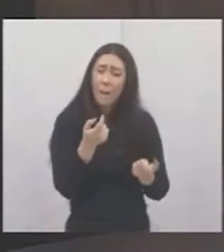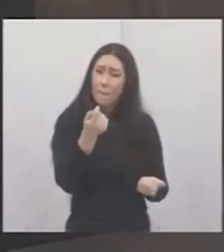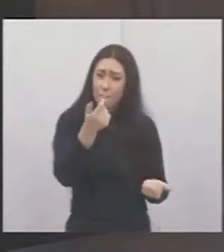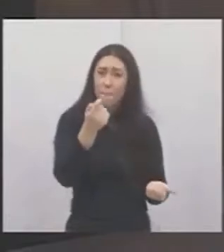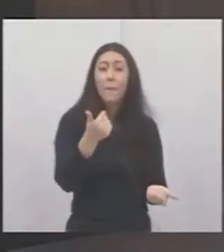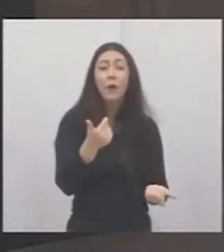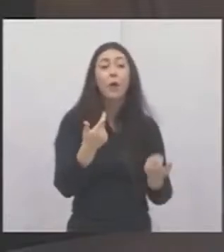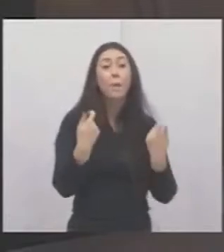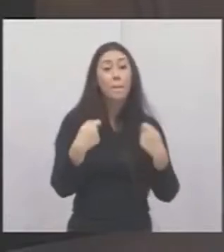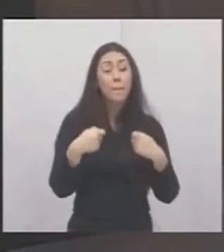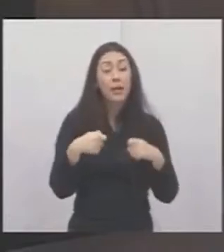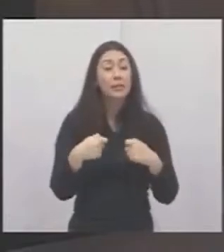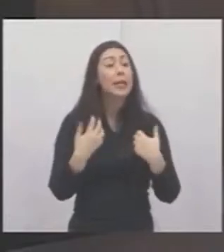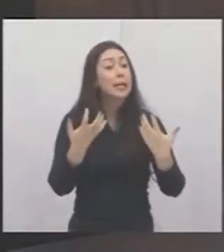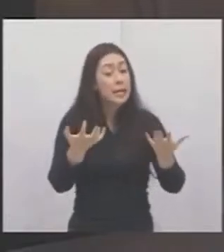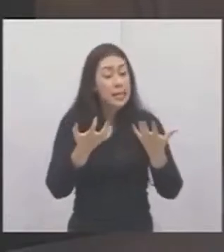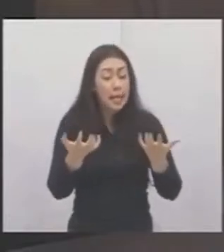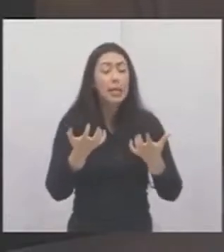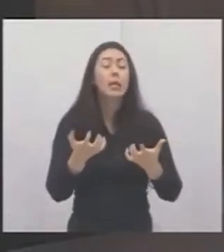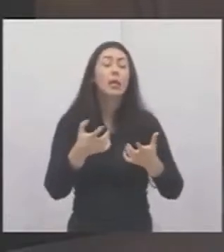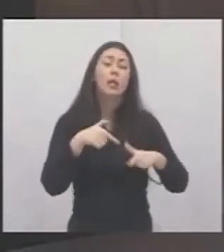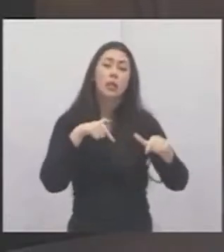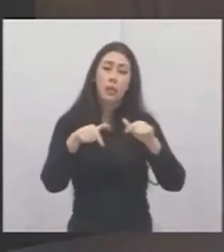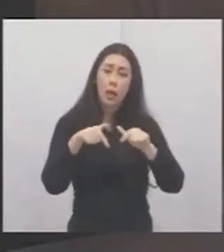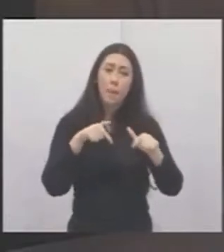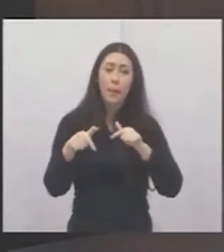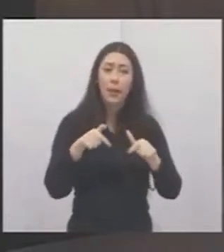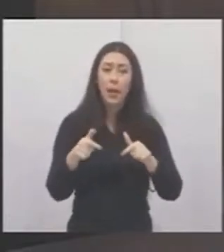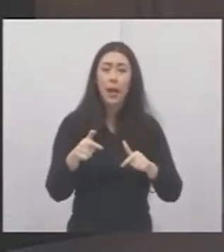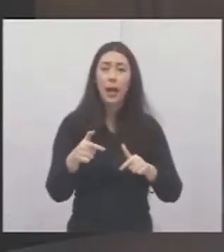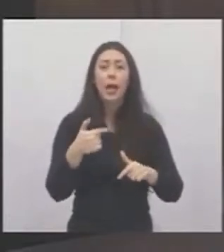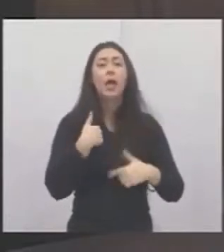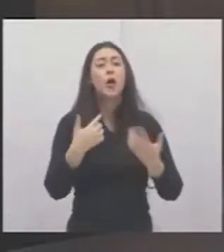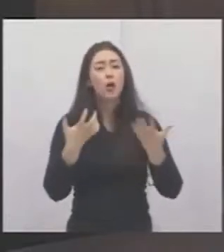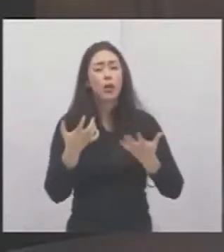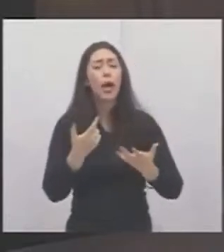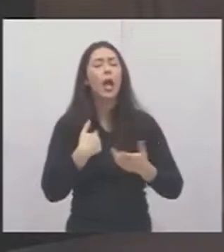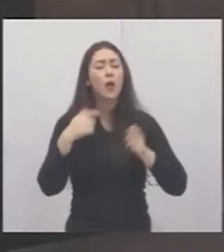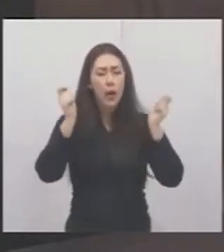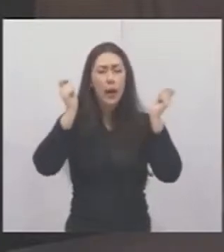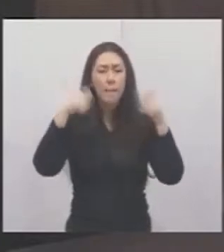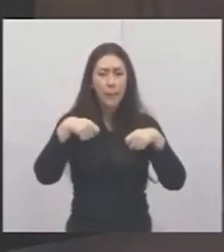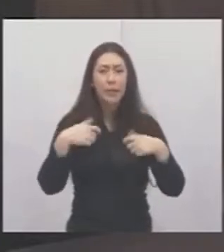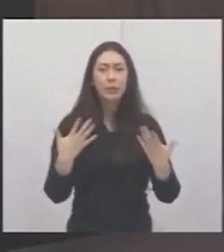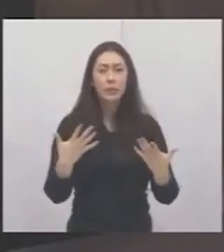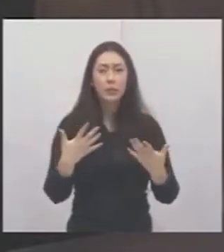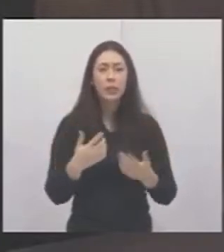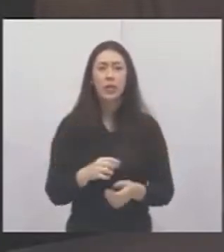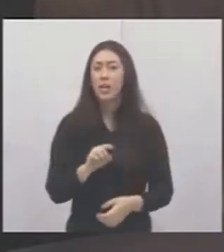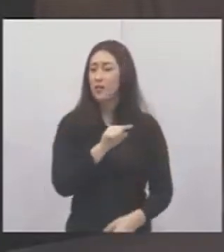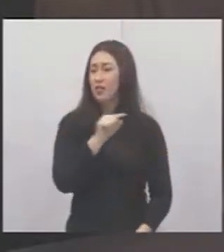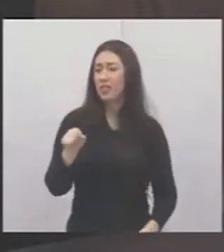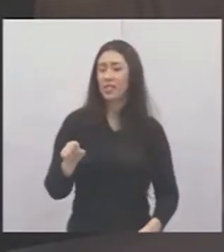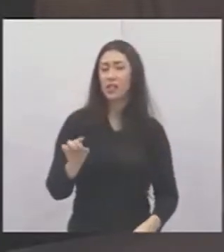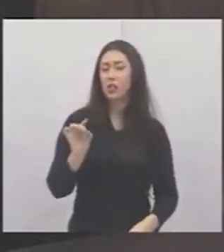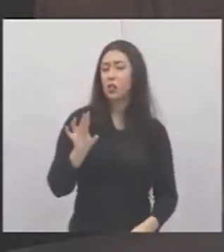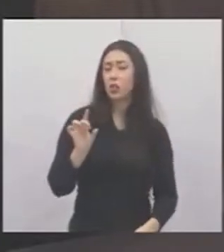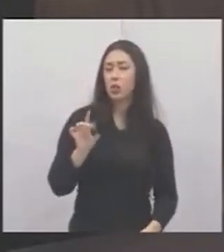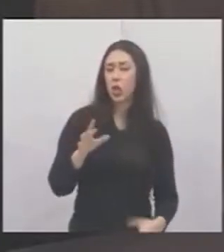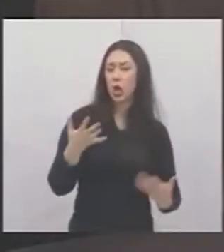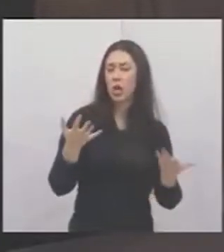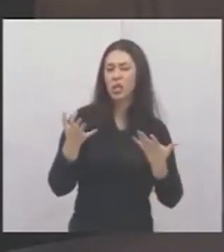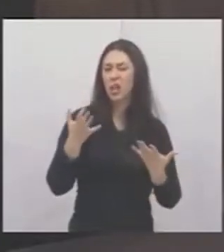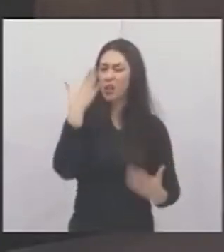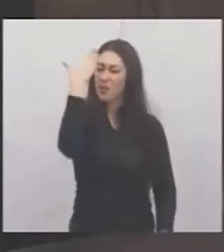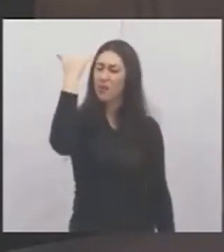usar a palavra querer. Querer também é poder. Chega de querer só o poder. O poder você já tem. Está na